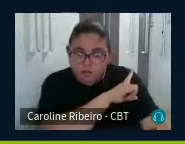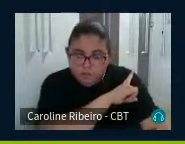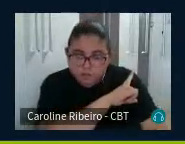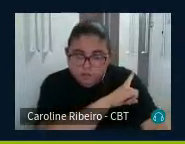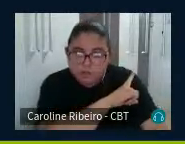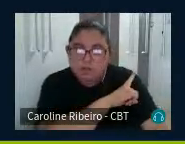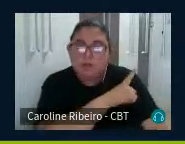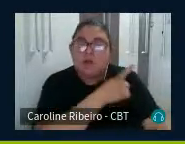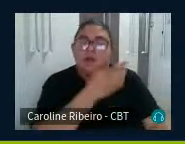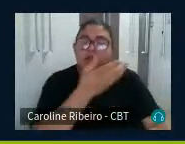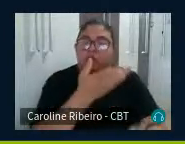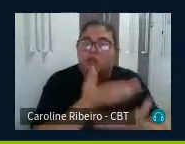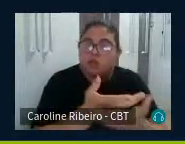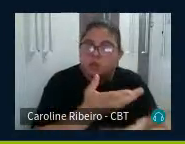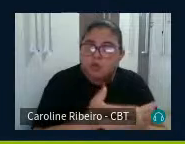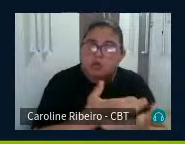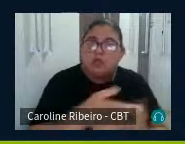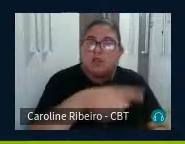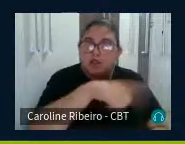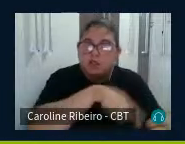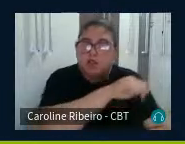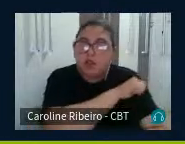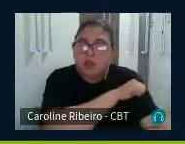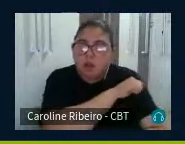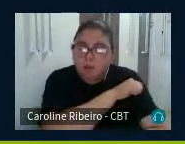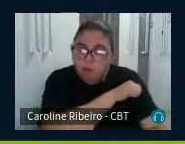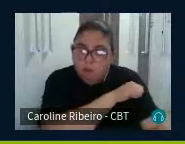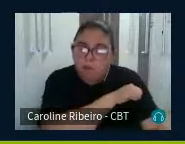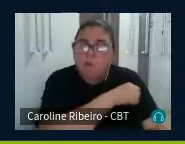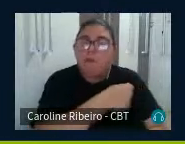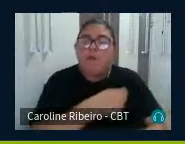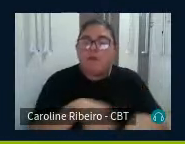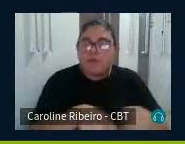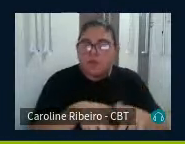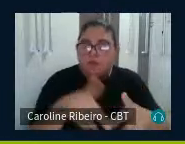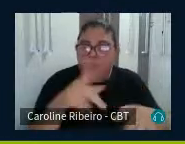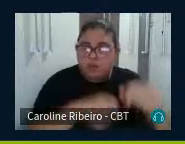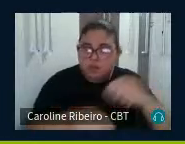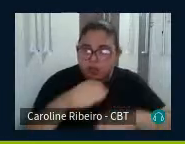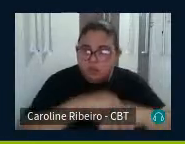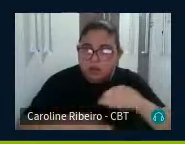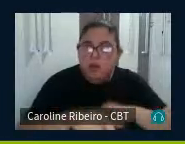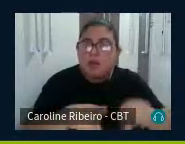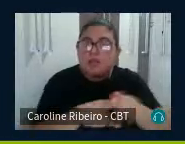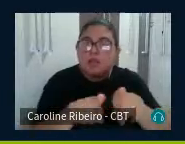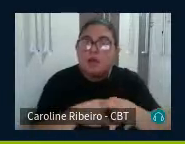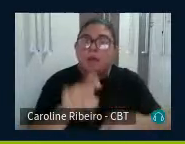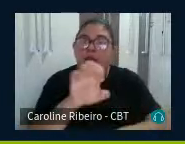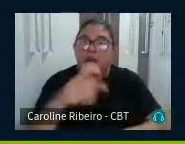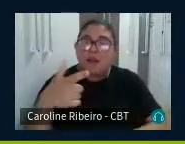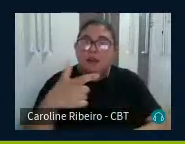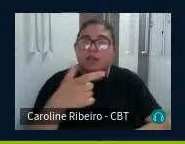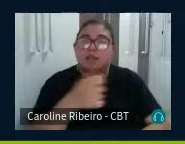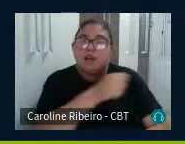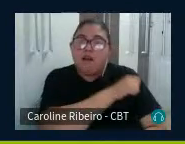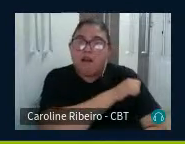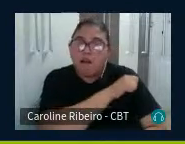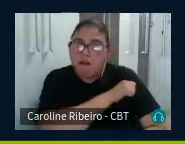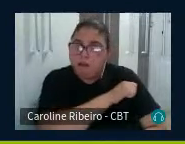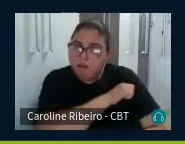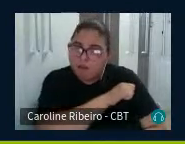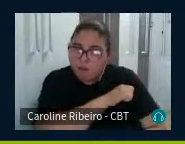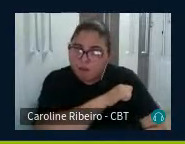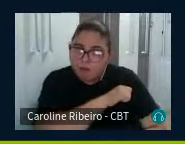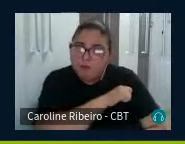de enfermagem, estudantes do campus, um assistente de administração e também contamos com a participação dos